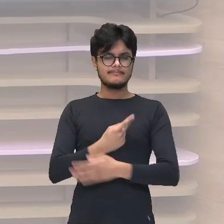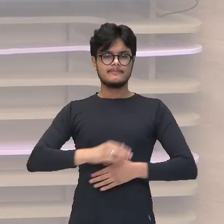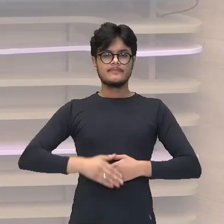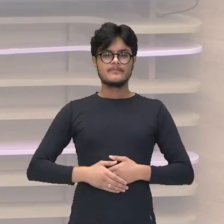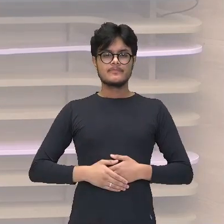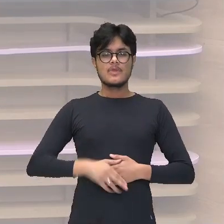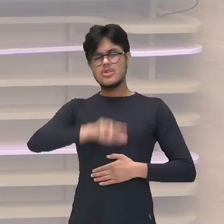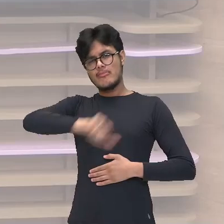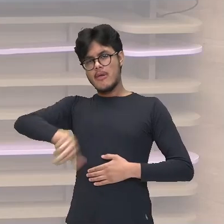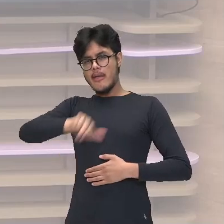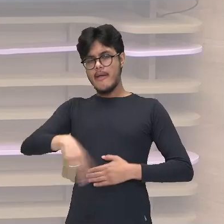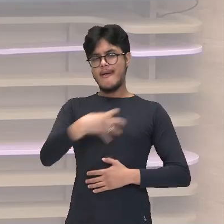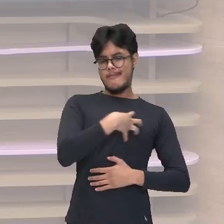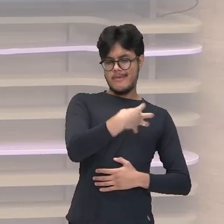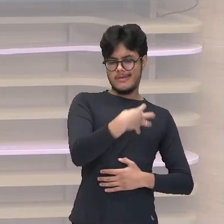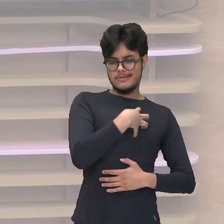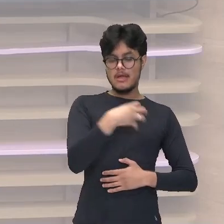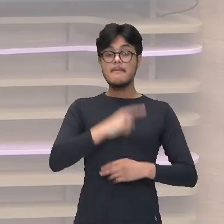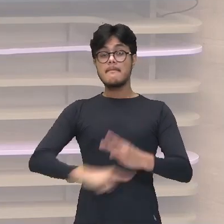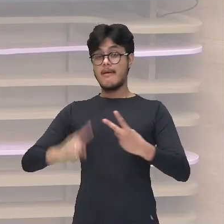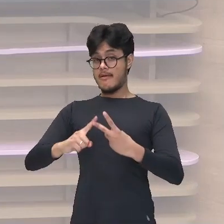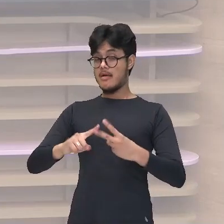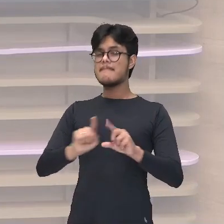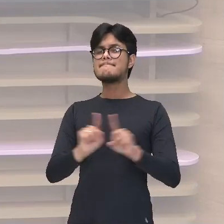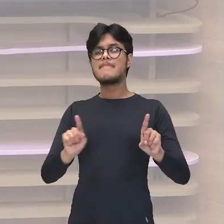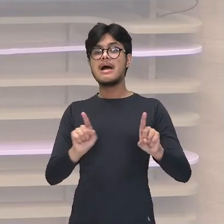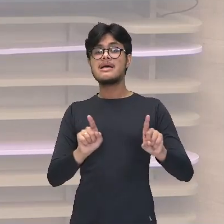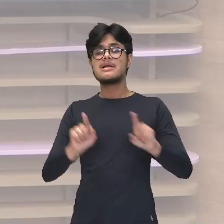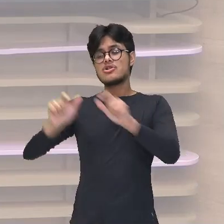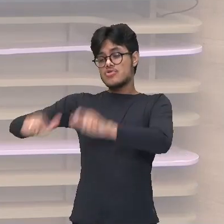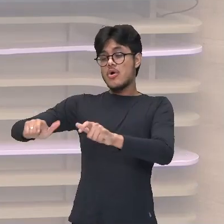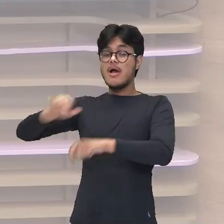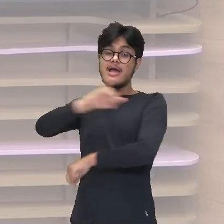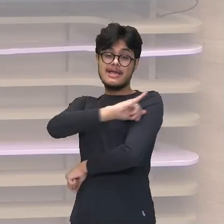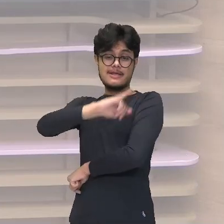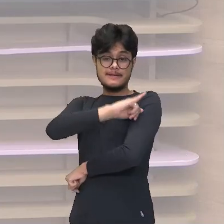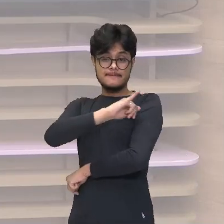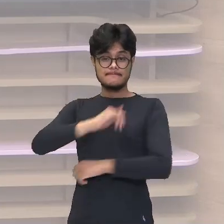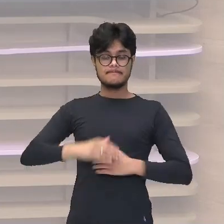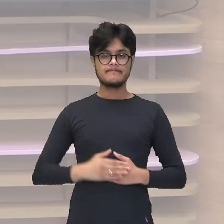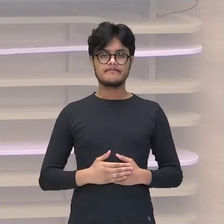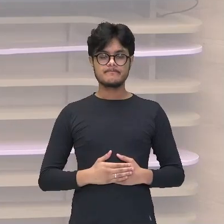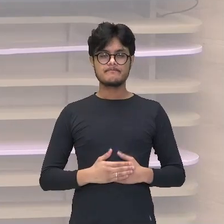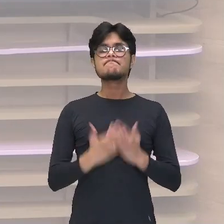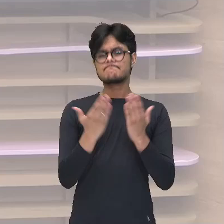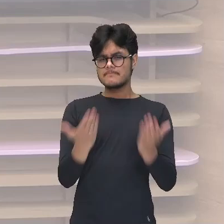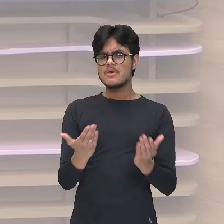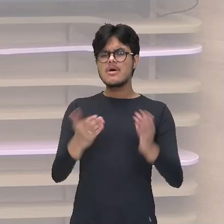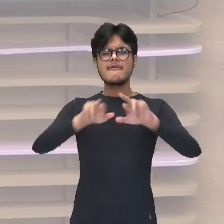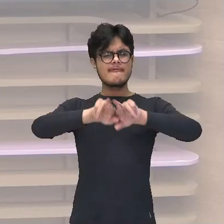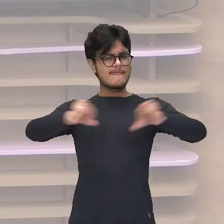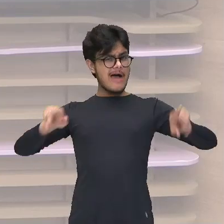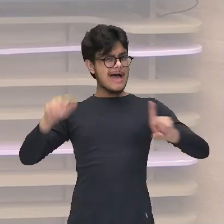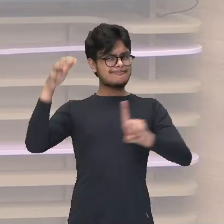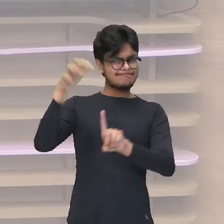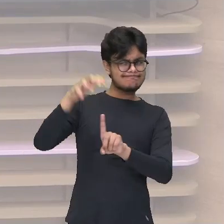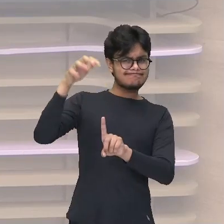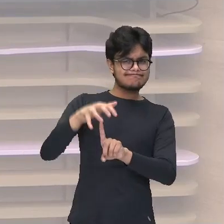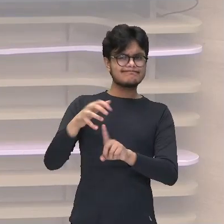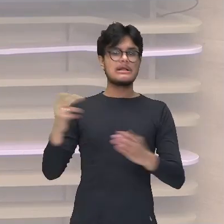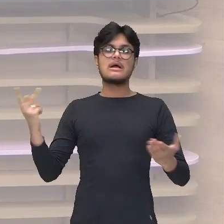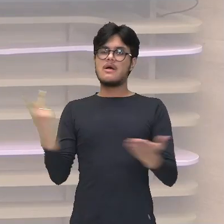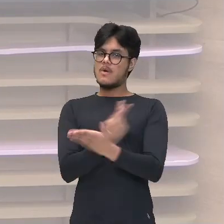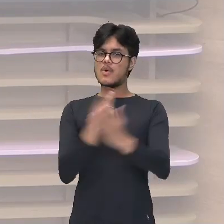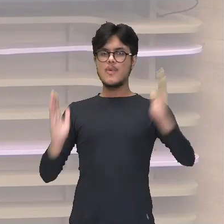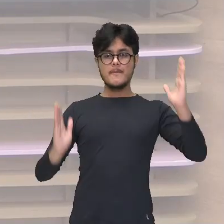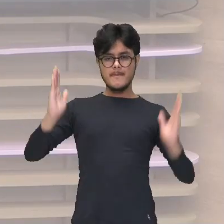Recife e Salvador, mas sim para o Rio de Janeiro, tá bom? E aí a gente tem várias situações que ocorreram